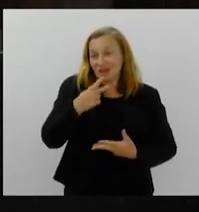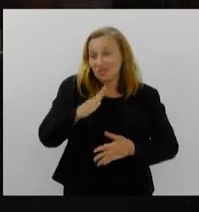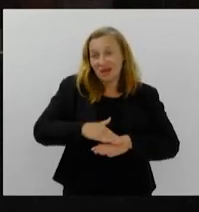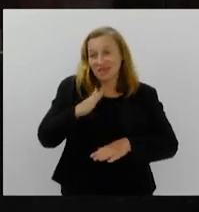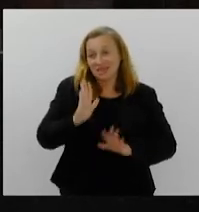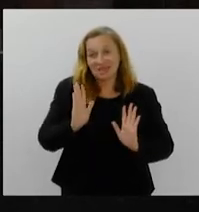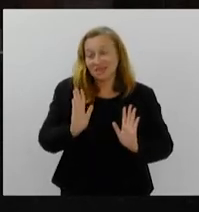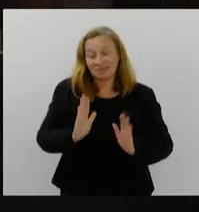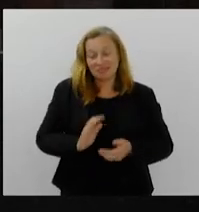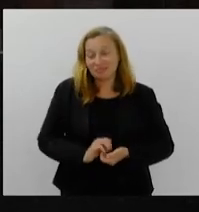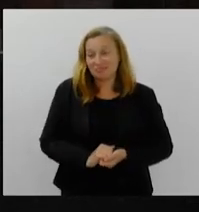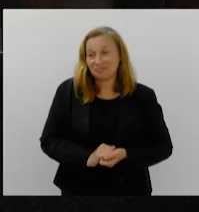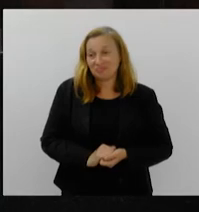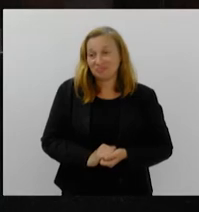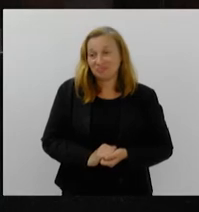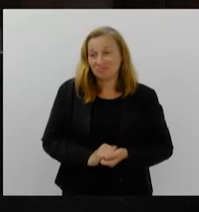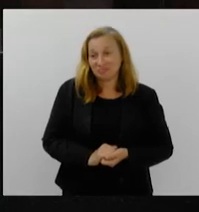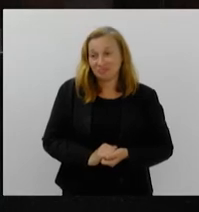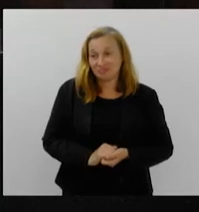quero...